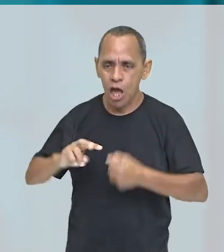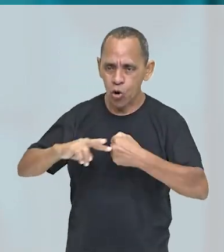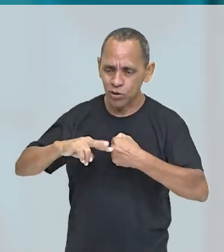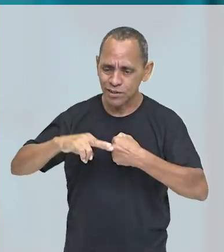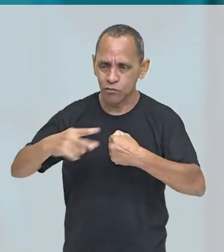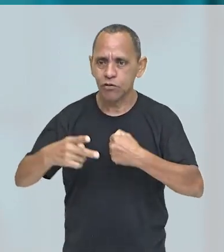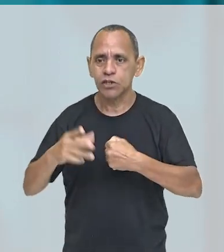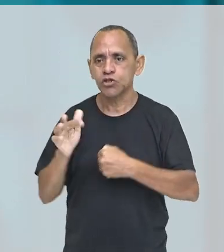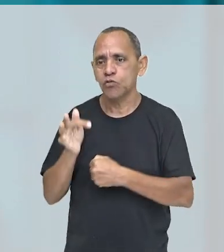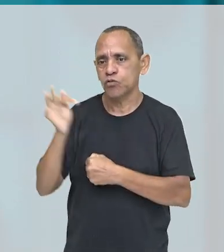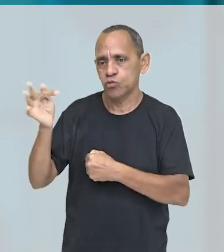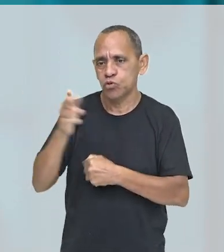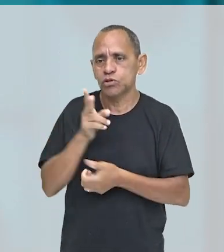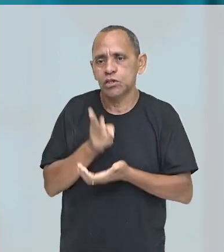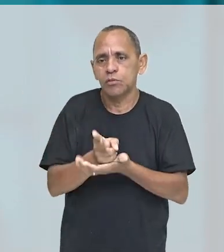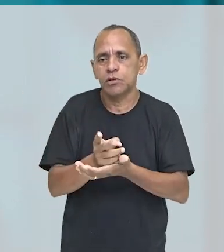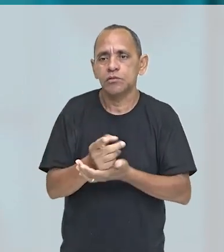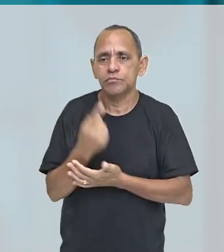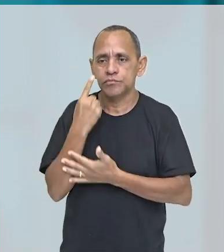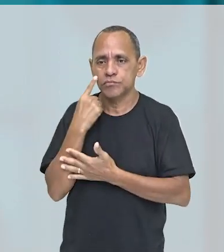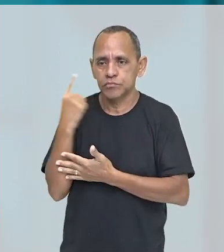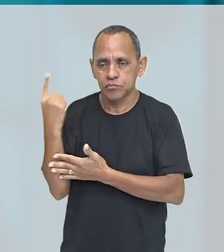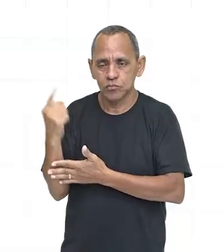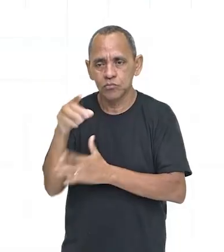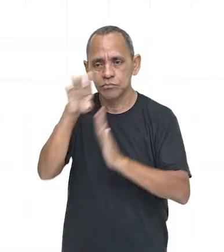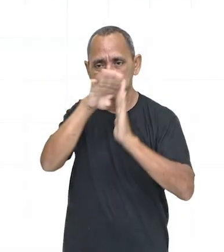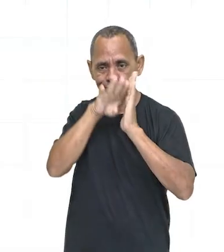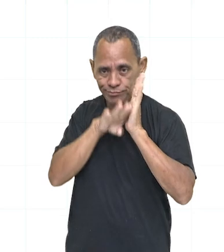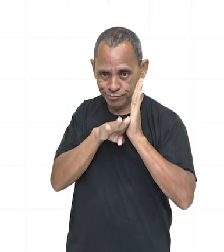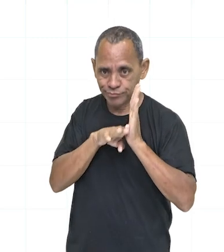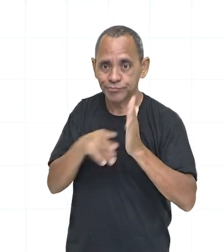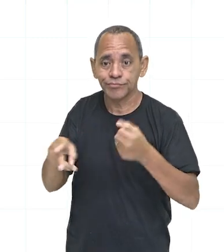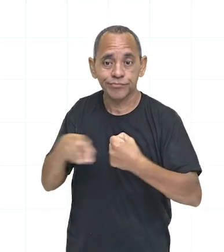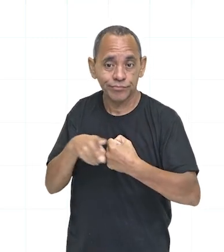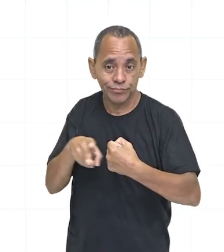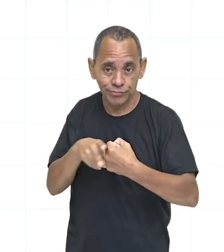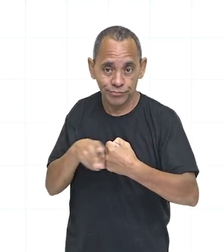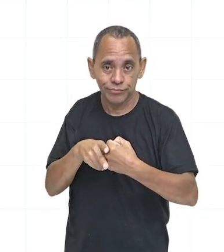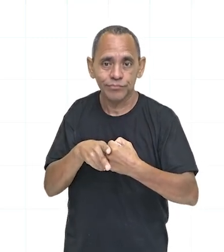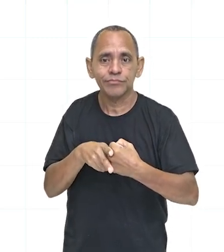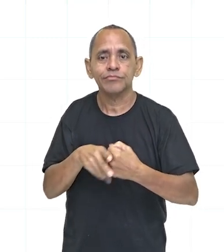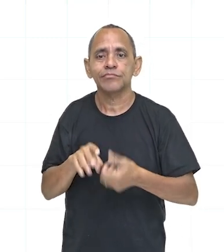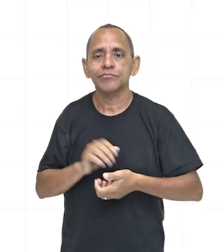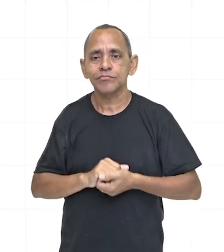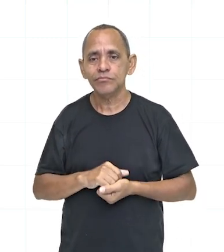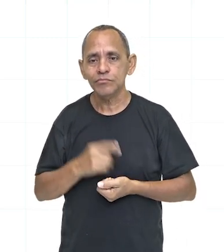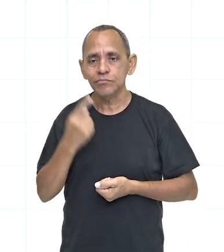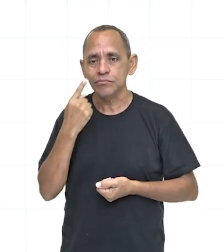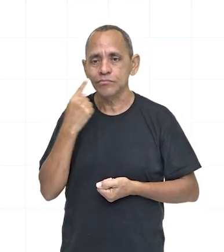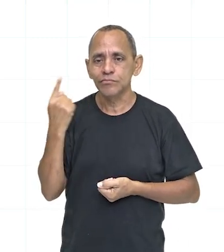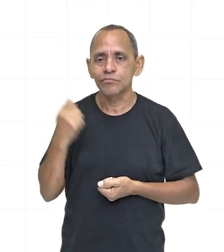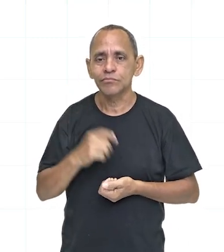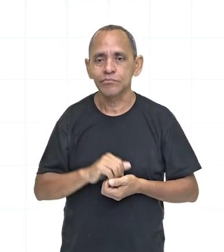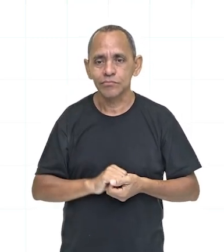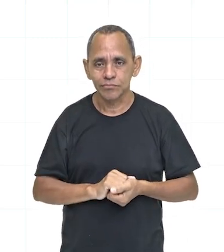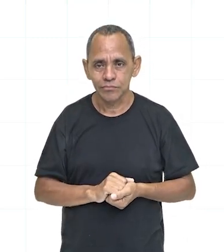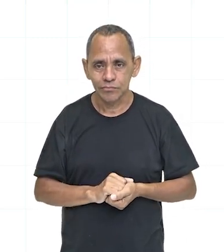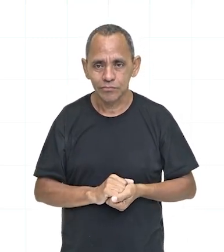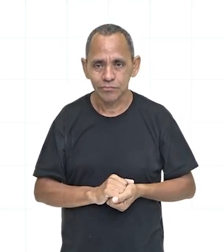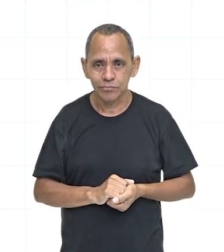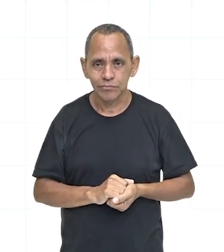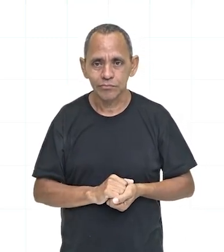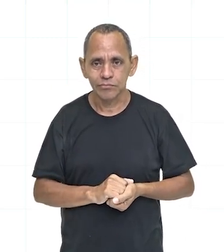eu vou mostrar para vocês uma lista de verbos que nós vimos ao longo da aula. Então, nós temos ali, ó, verb list, meaning e